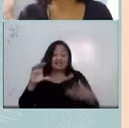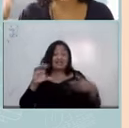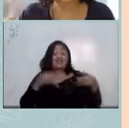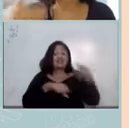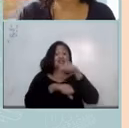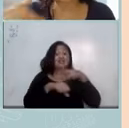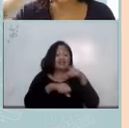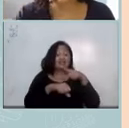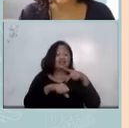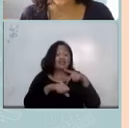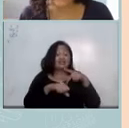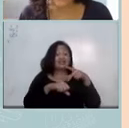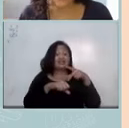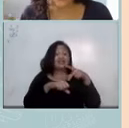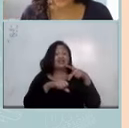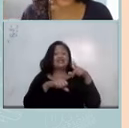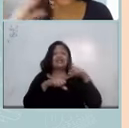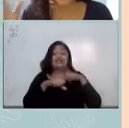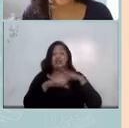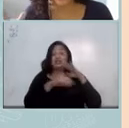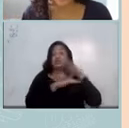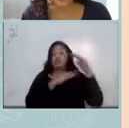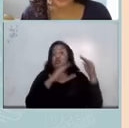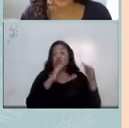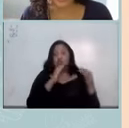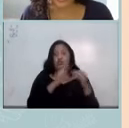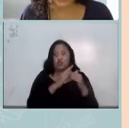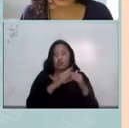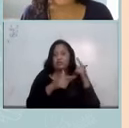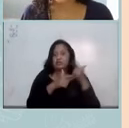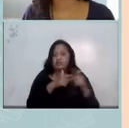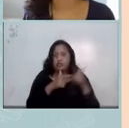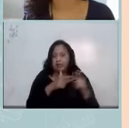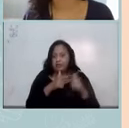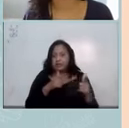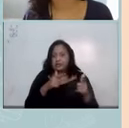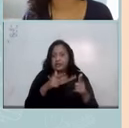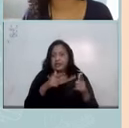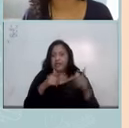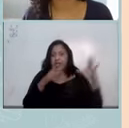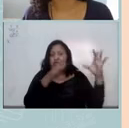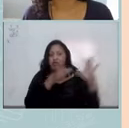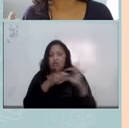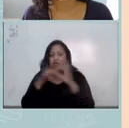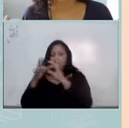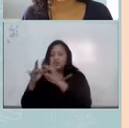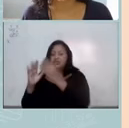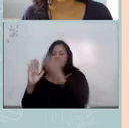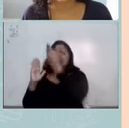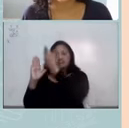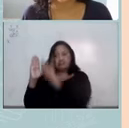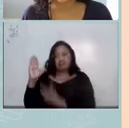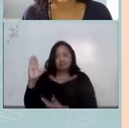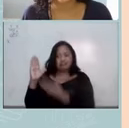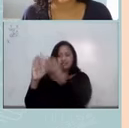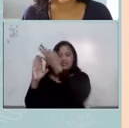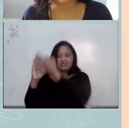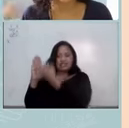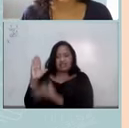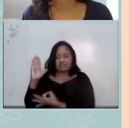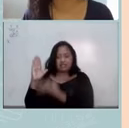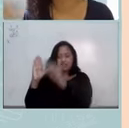desenvolvimento, de países que têm toda essa problemática relacionada às questões socioeconômicas, às questões